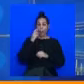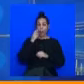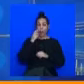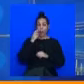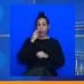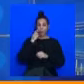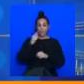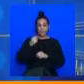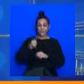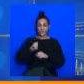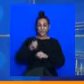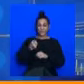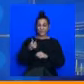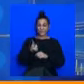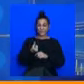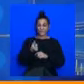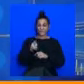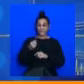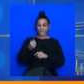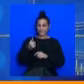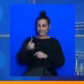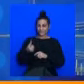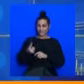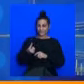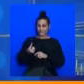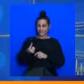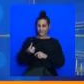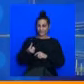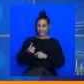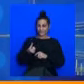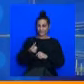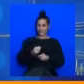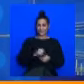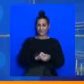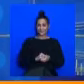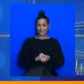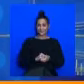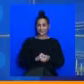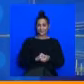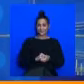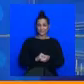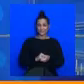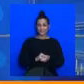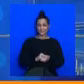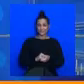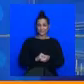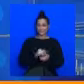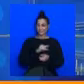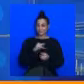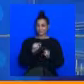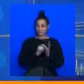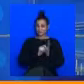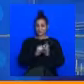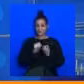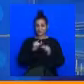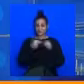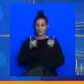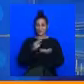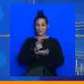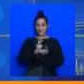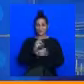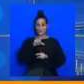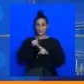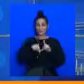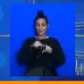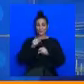rosa. Bola rosa, número 66. Bola rosa, 66. E aí, tá marcando? Boa sorte, vamos